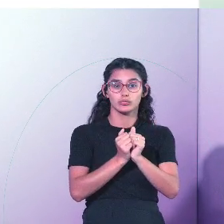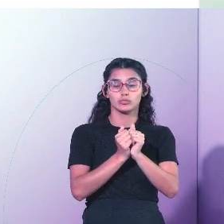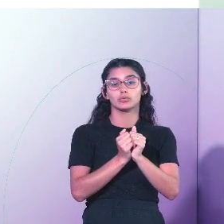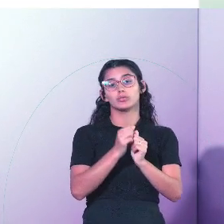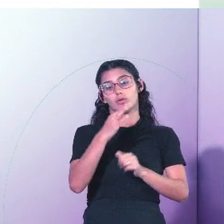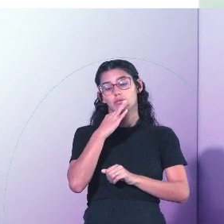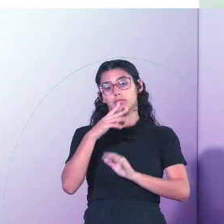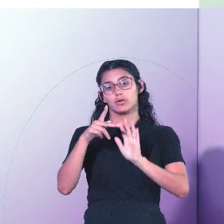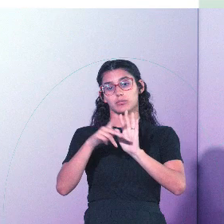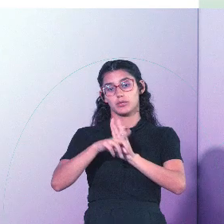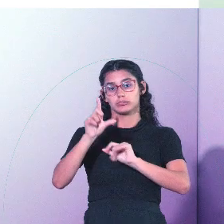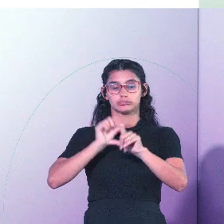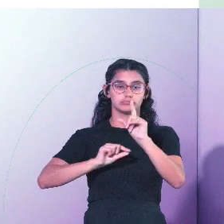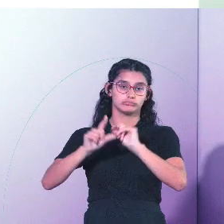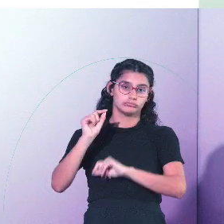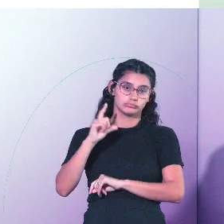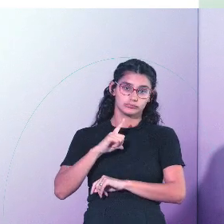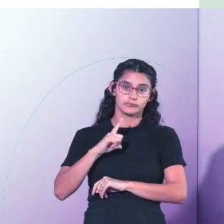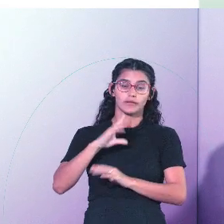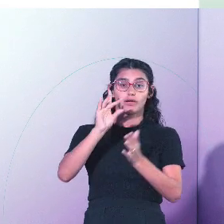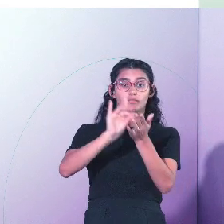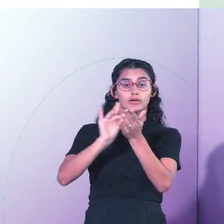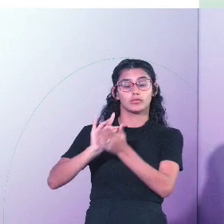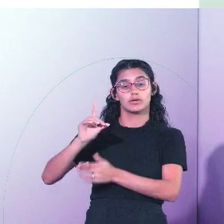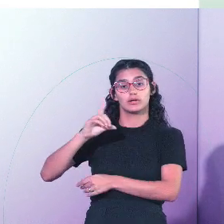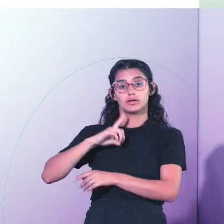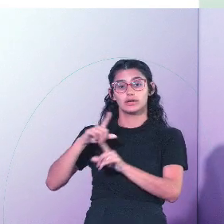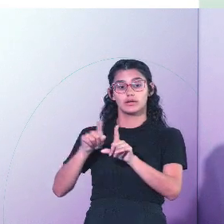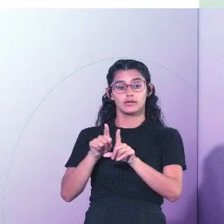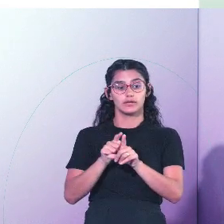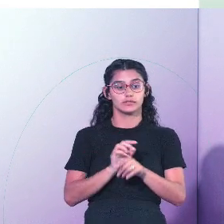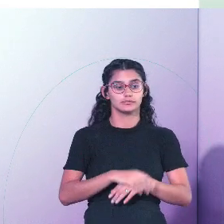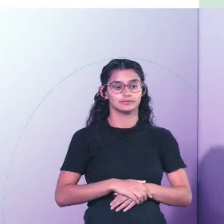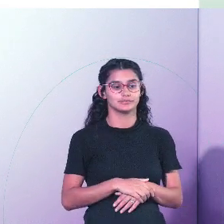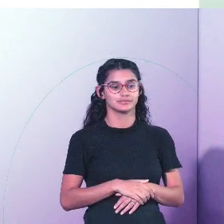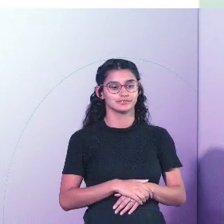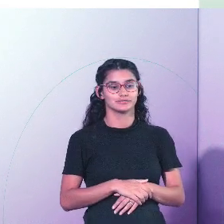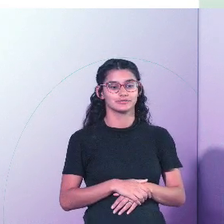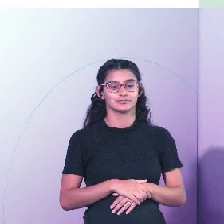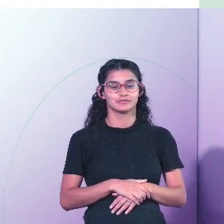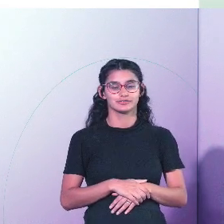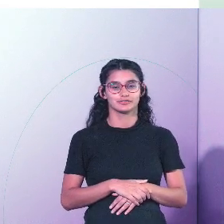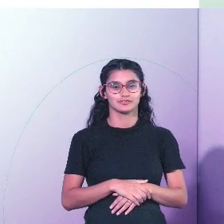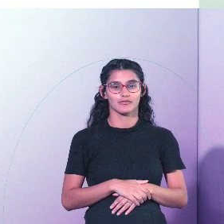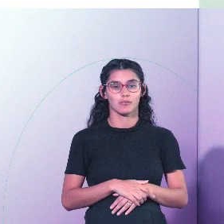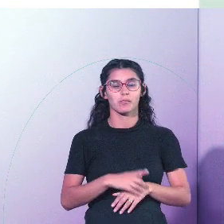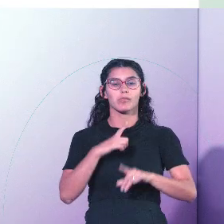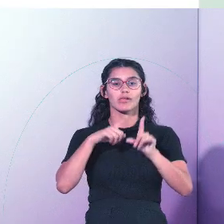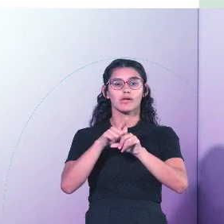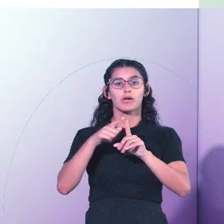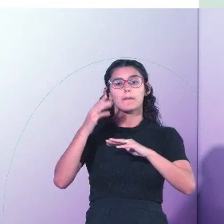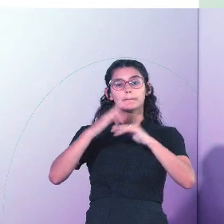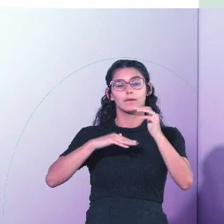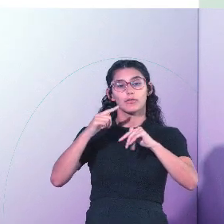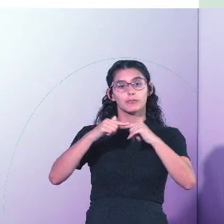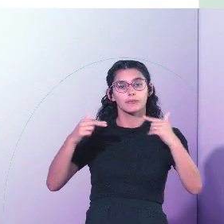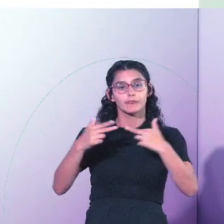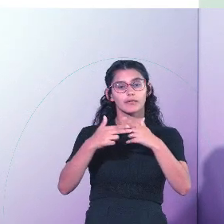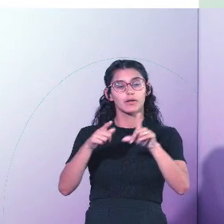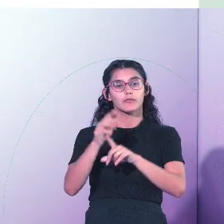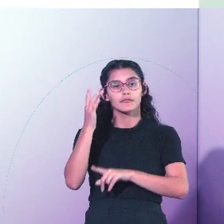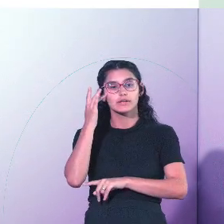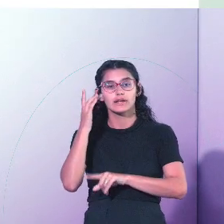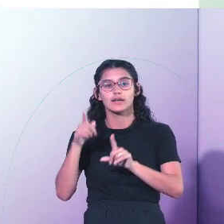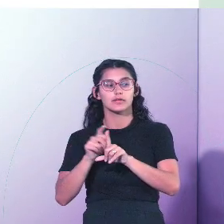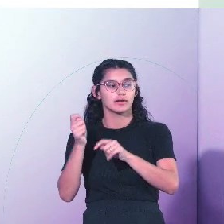influencia a minha decisão. Fatores posológicos, se Dois é mais minutos. fácil, tá ok. Se eu tenho mais produtos, mais facilidade